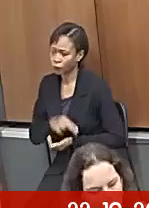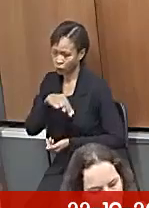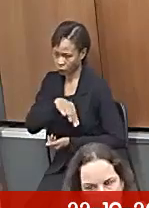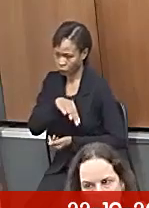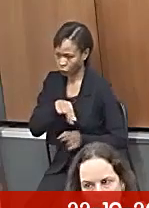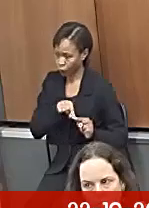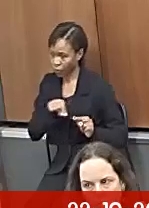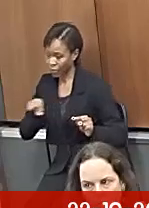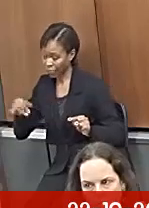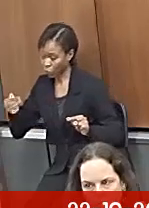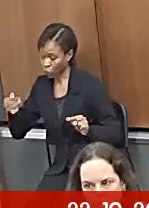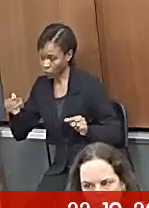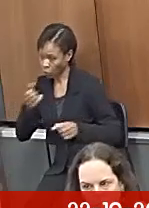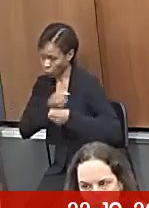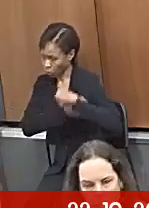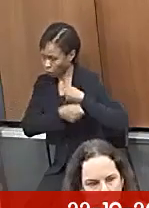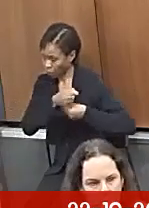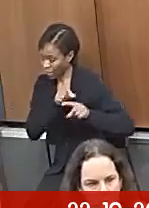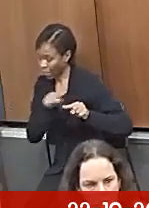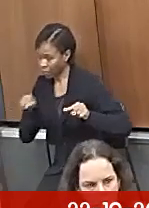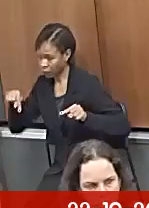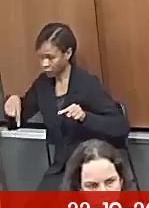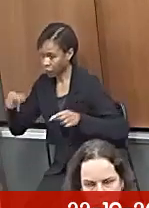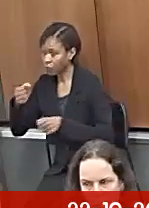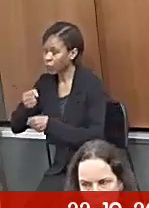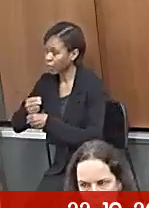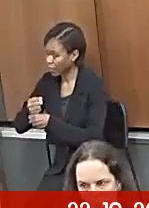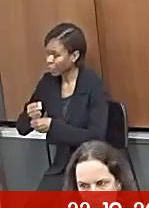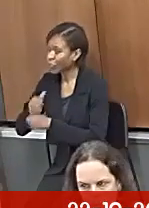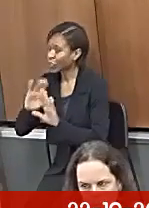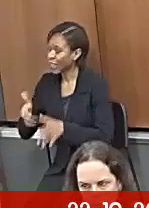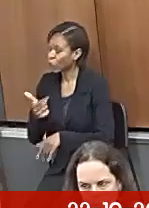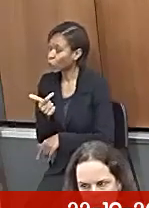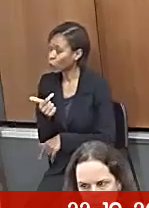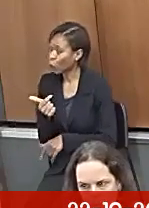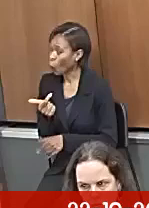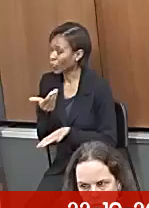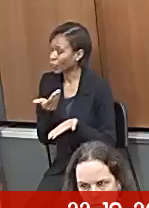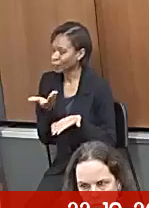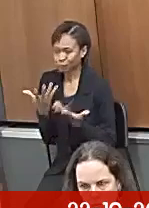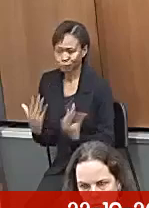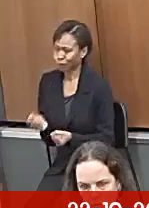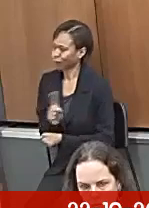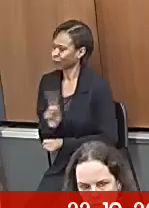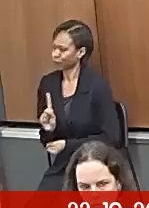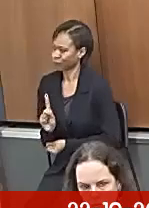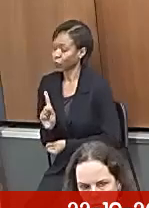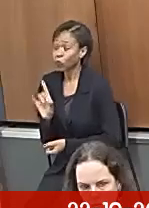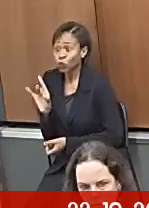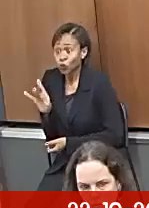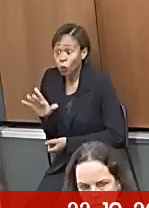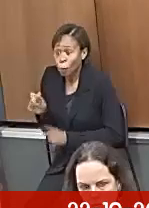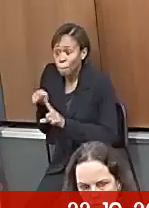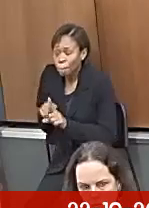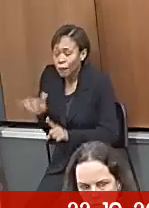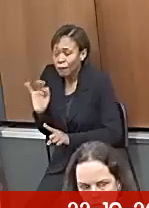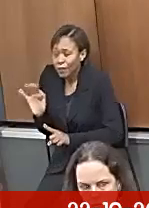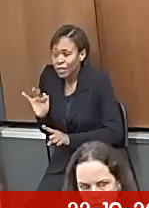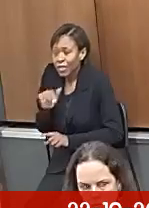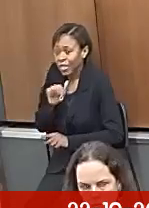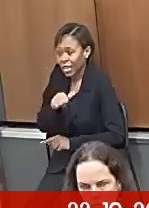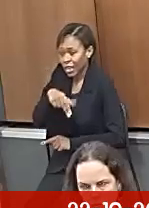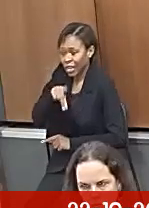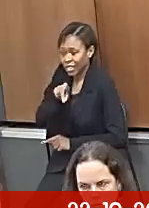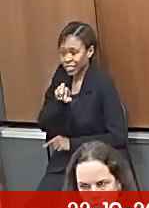janeiro deste ano, foram 12 recusas. Só em fevereiro, André conseguiu ser acolhido em uma nova